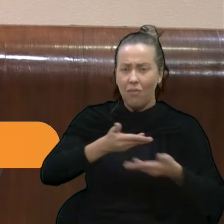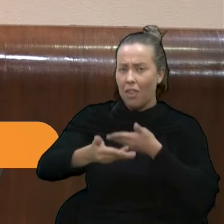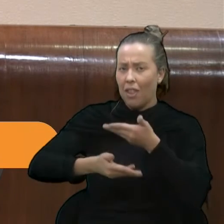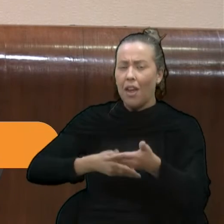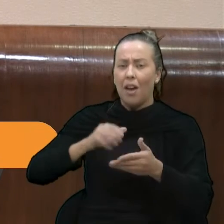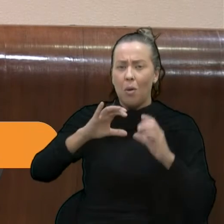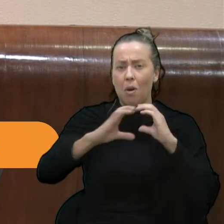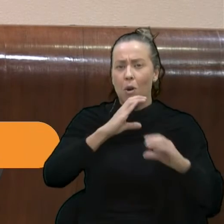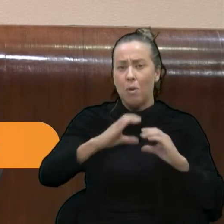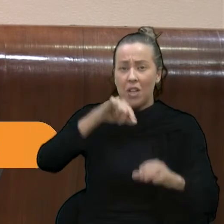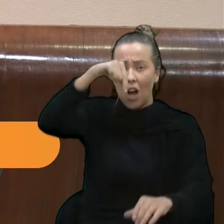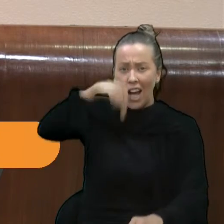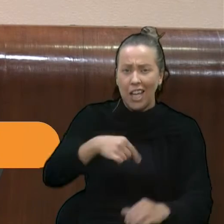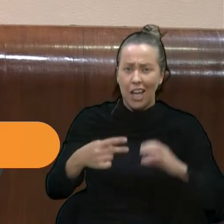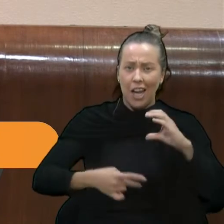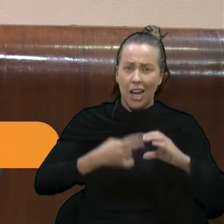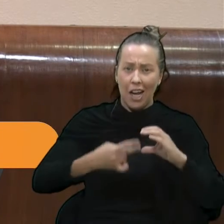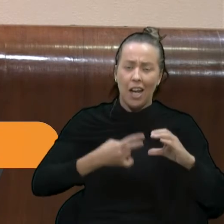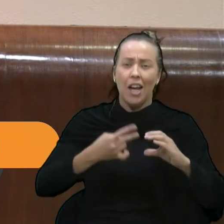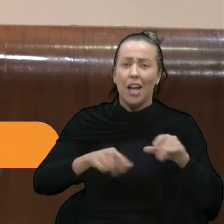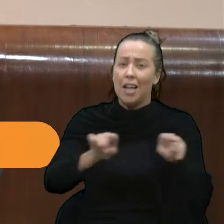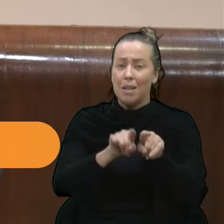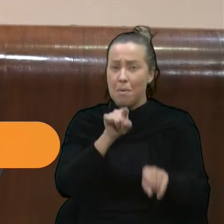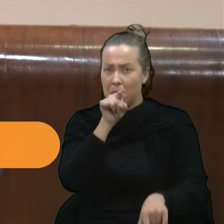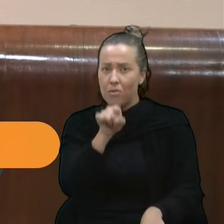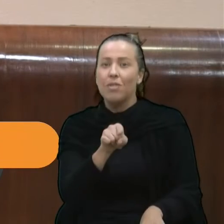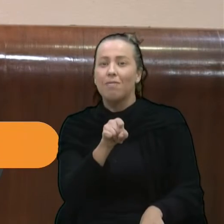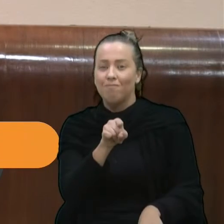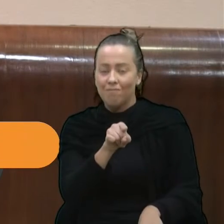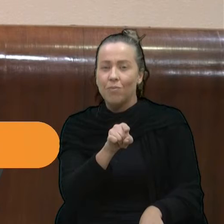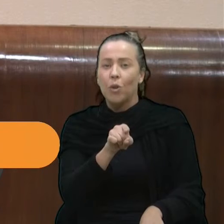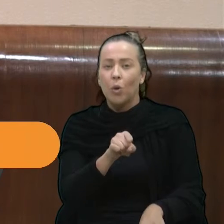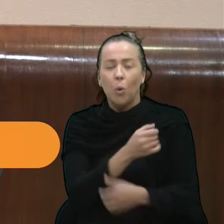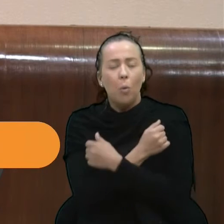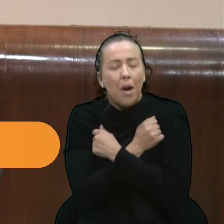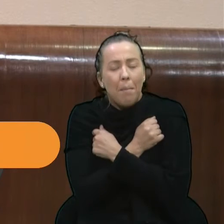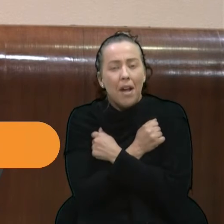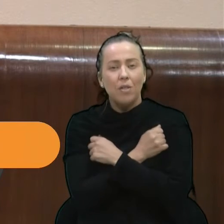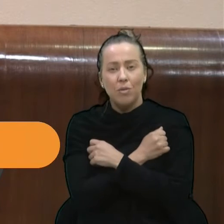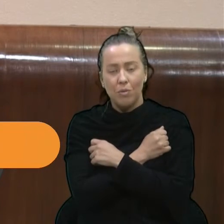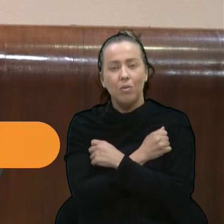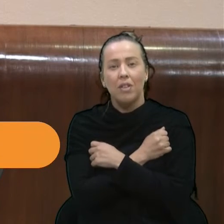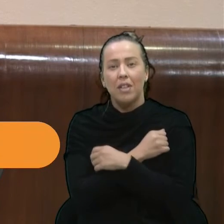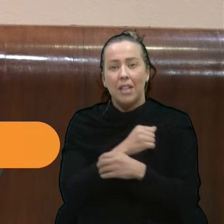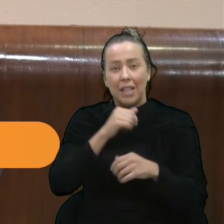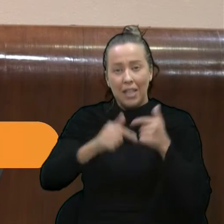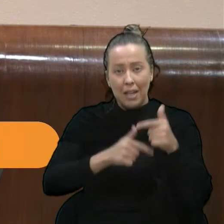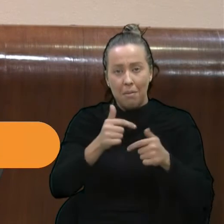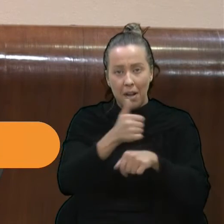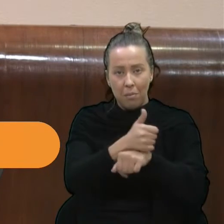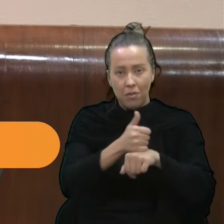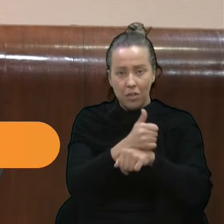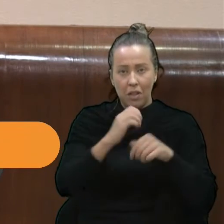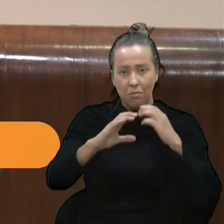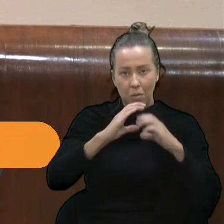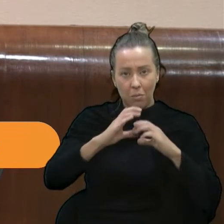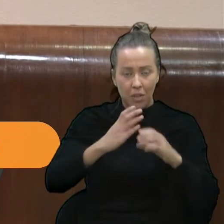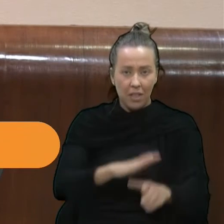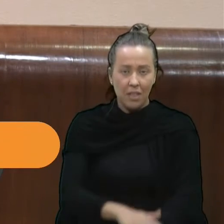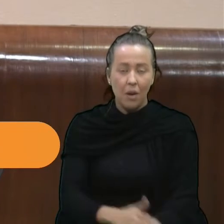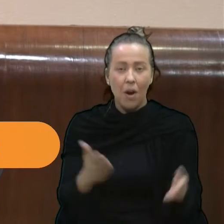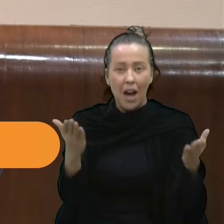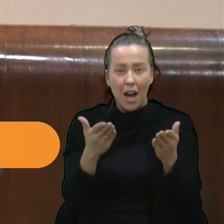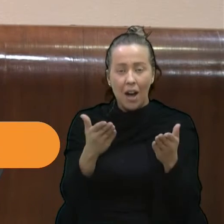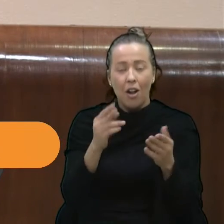de Vereadores. E também para você, um grande abraço, comunicador de Caxias do Sul. Vamos ouvir,